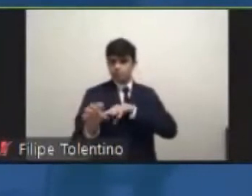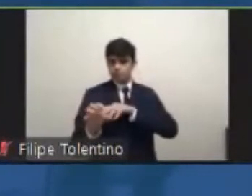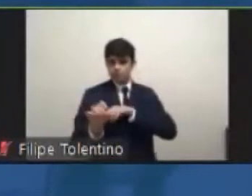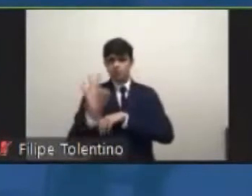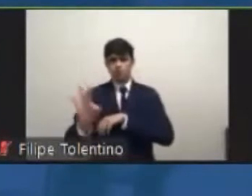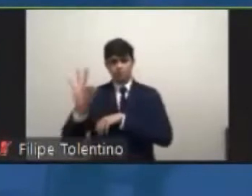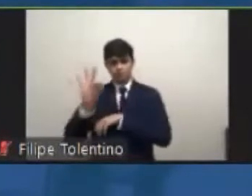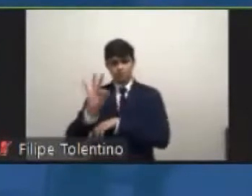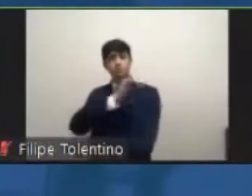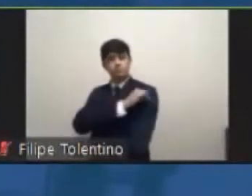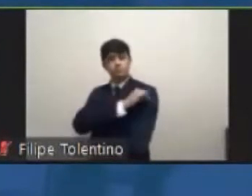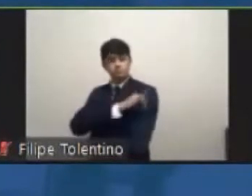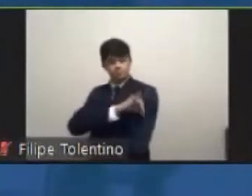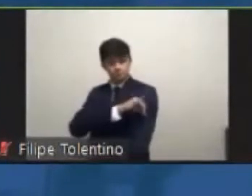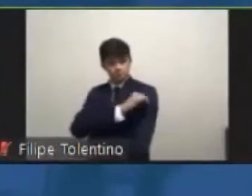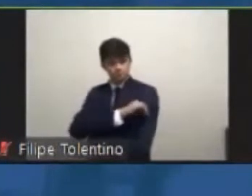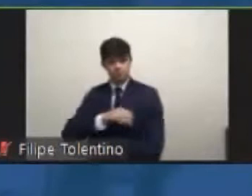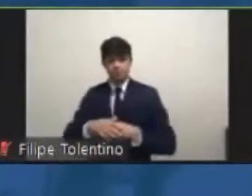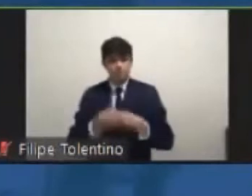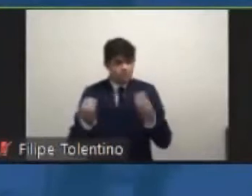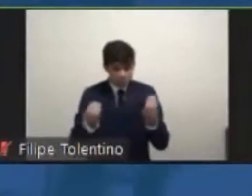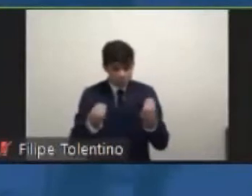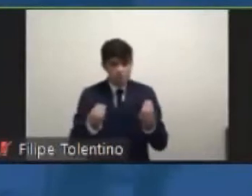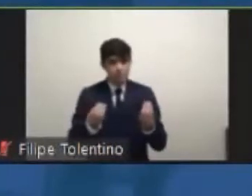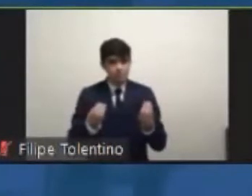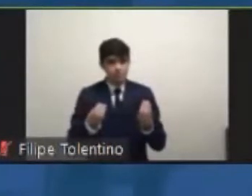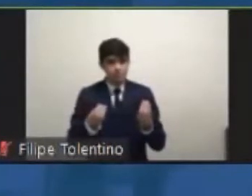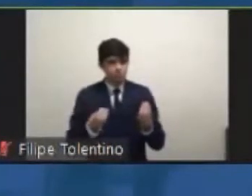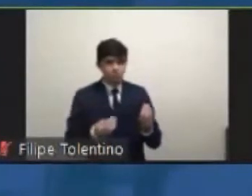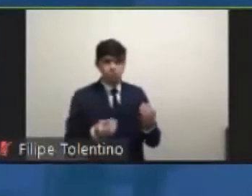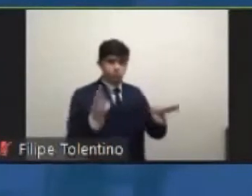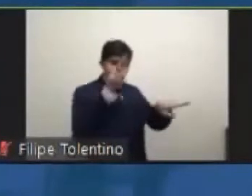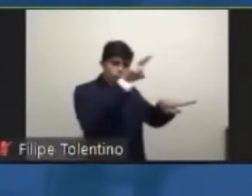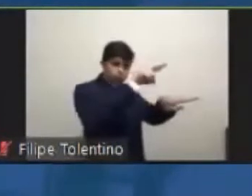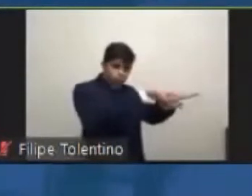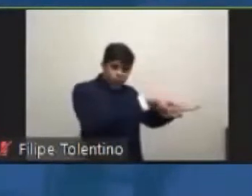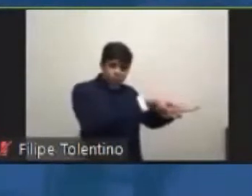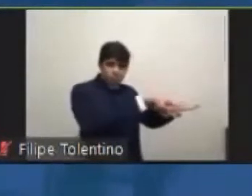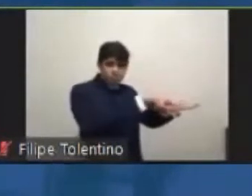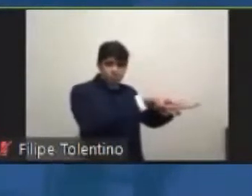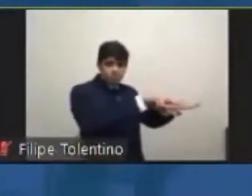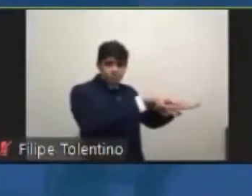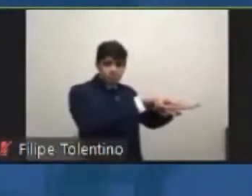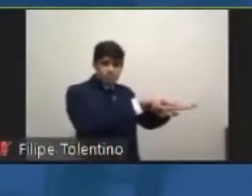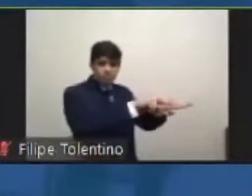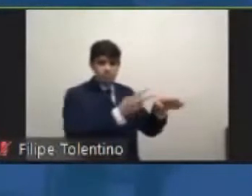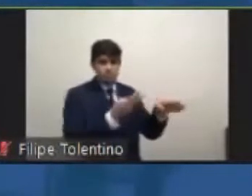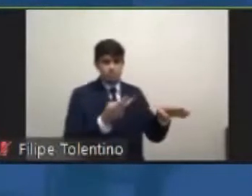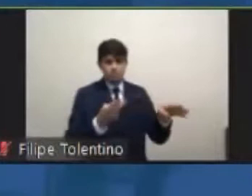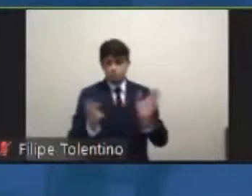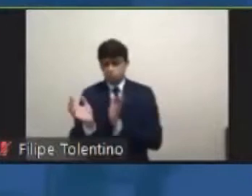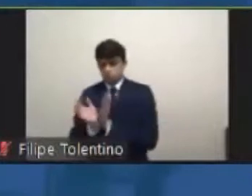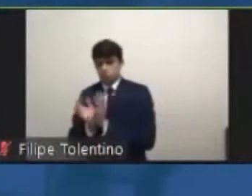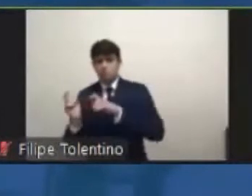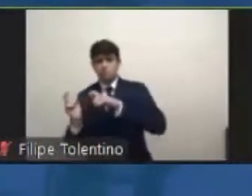paciente. Ele manifesta o parecer de que não há colisão de direitos nessa questão, como costuma-se, às vezes, aventar essa possibilidade